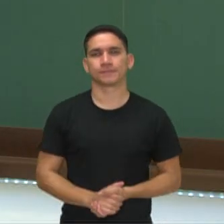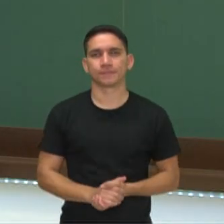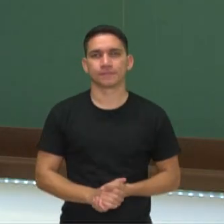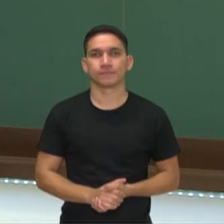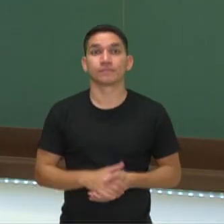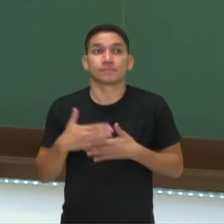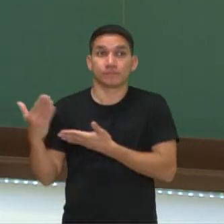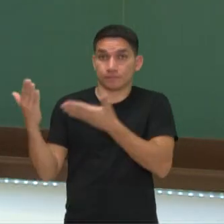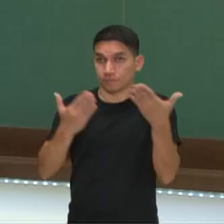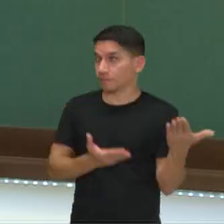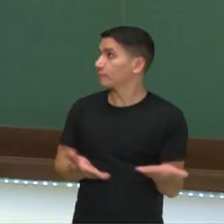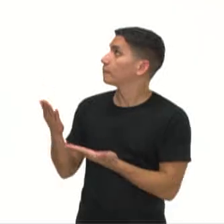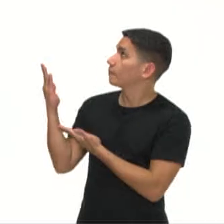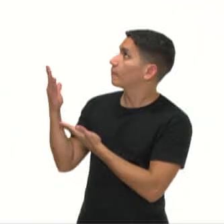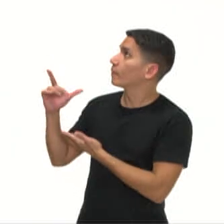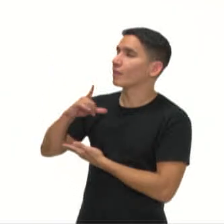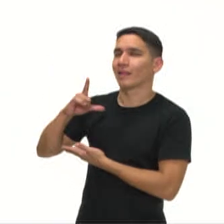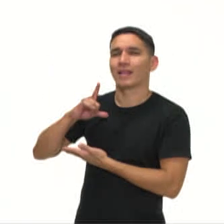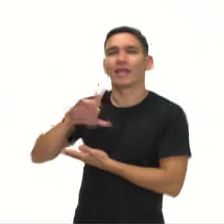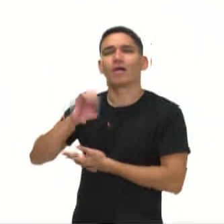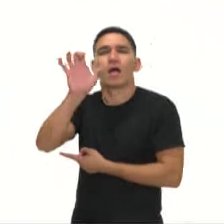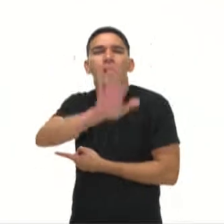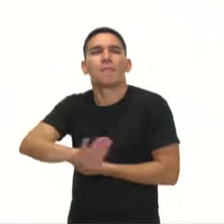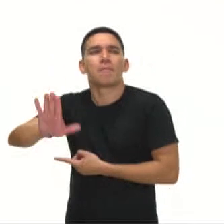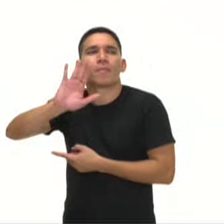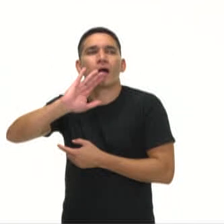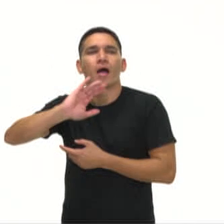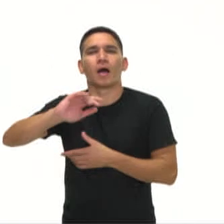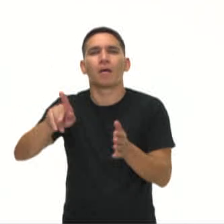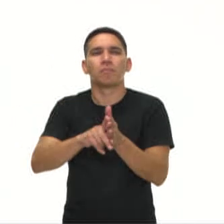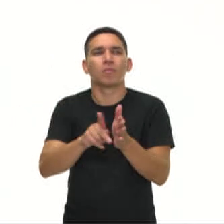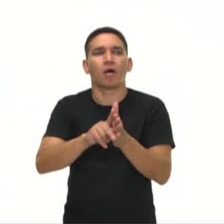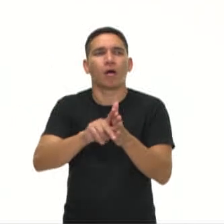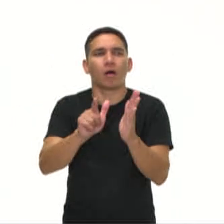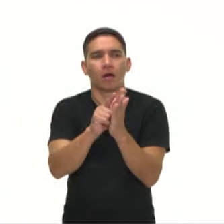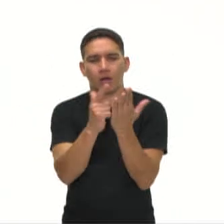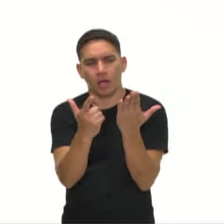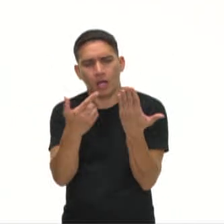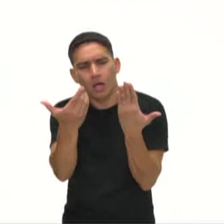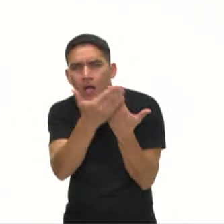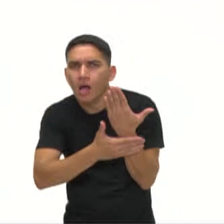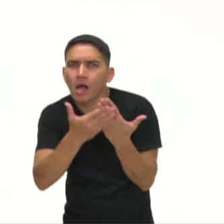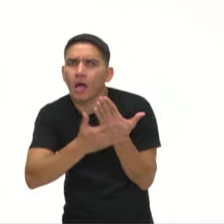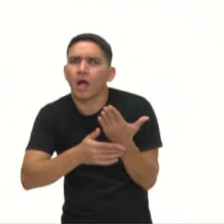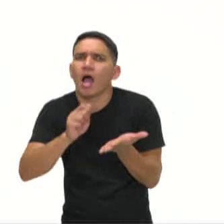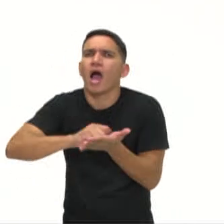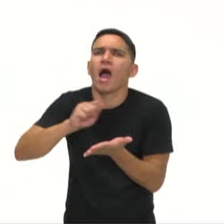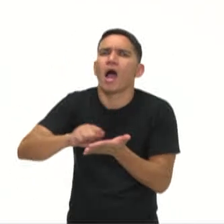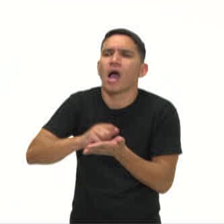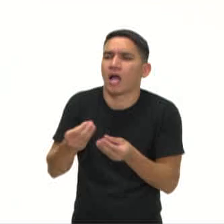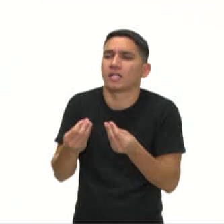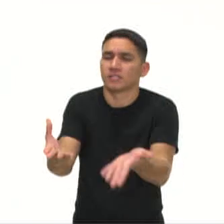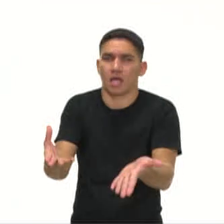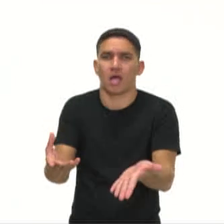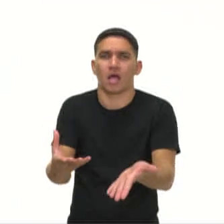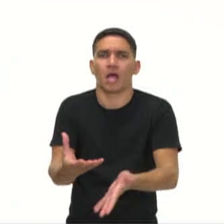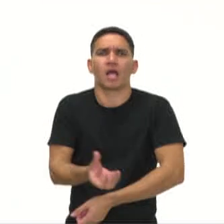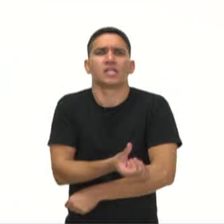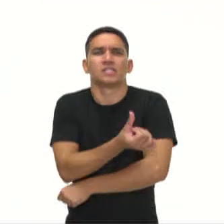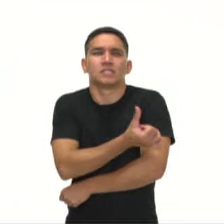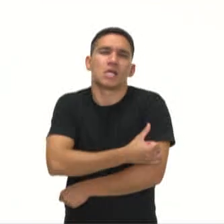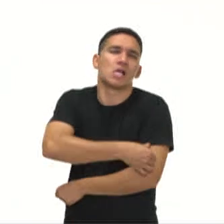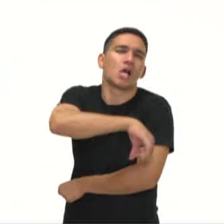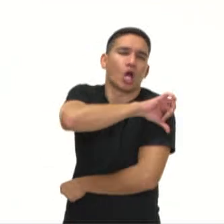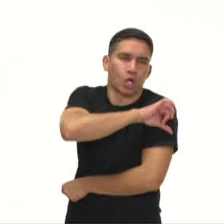Do seu lado esquerdo, você tem uma imagem que é uma capa de um caderno de ensino fundamental distribuído na Itália no